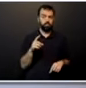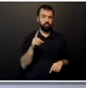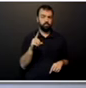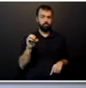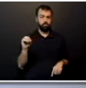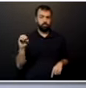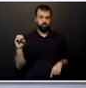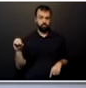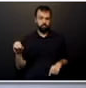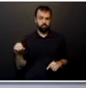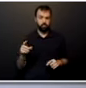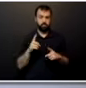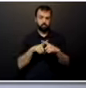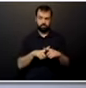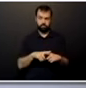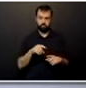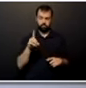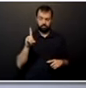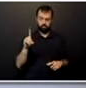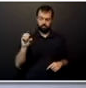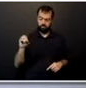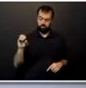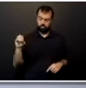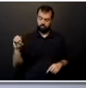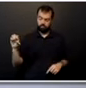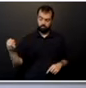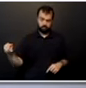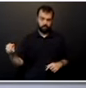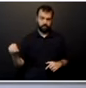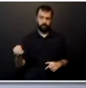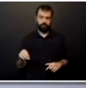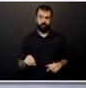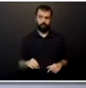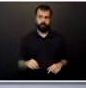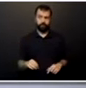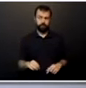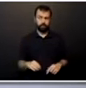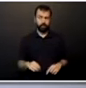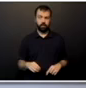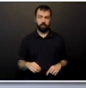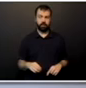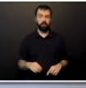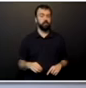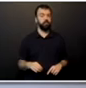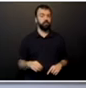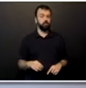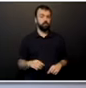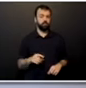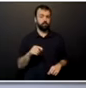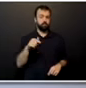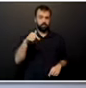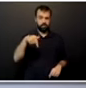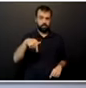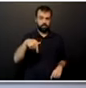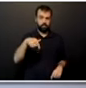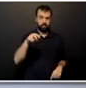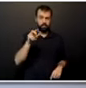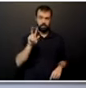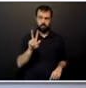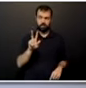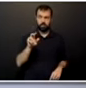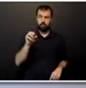então eu preciso multiplicar o 72 mil por 100 que vai dar